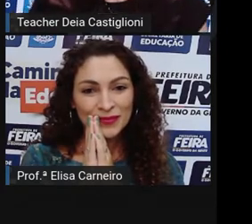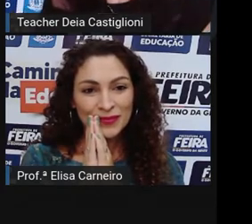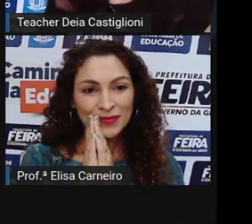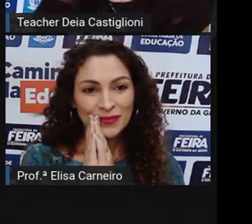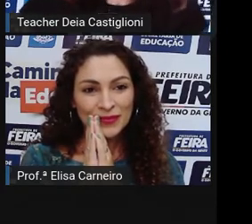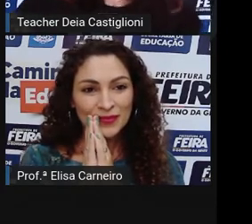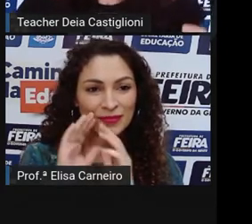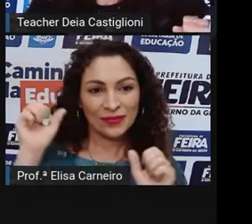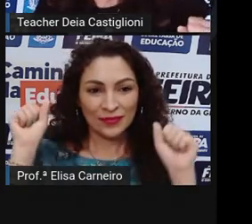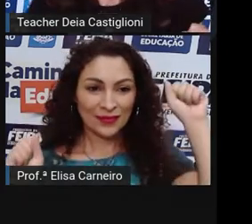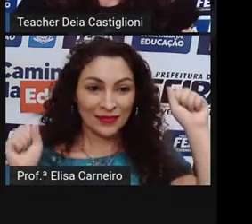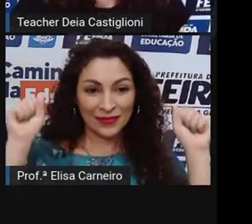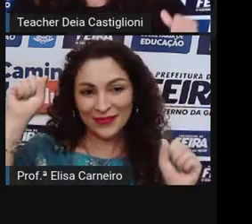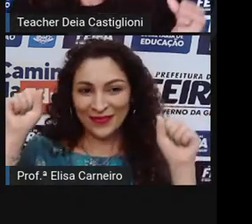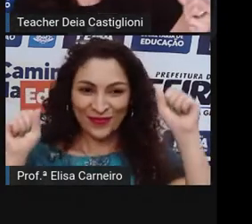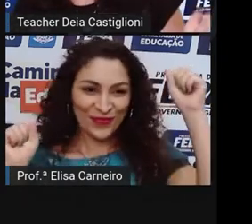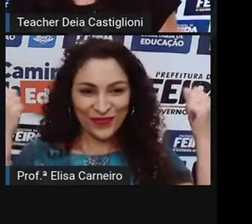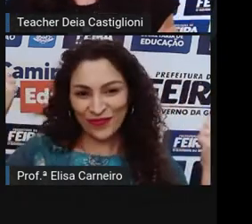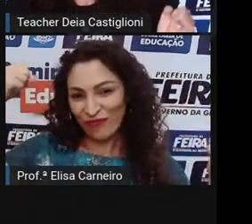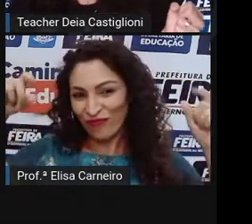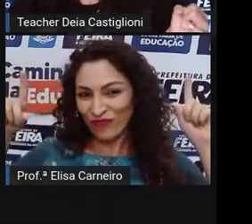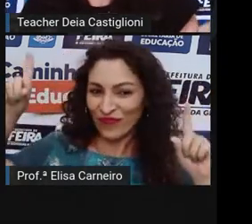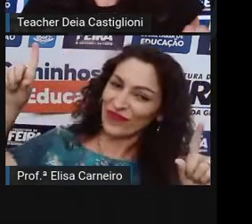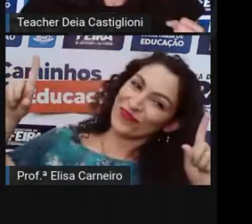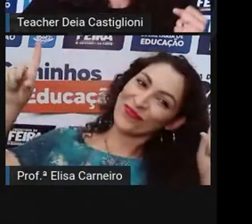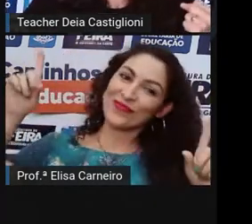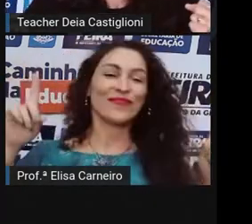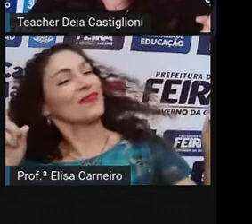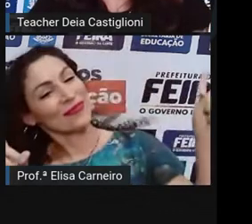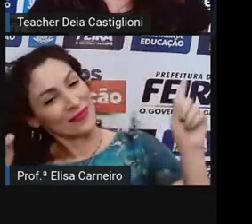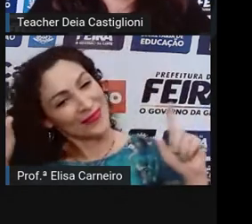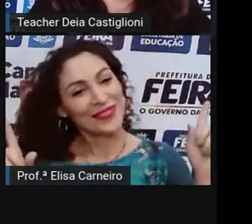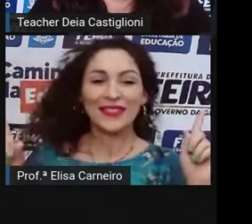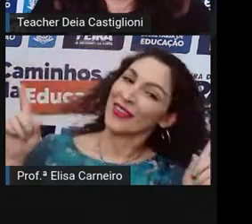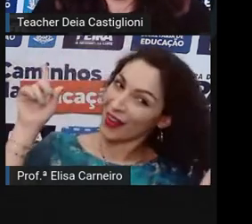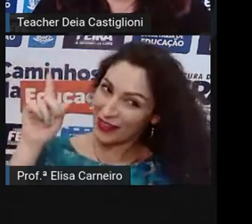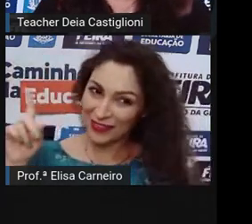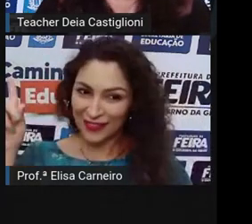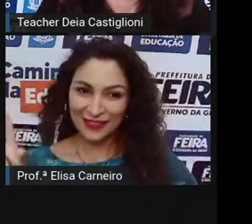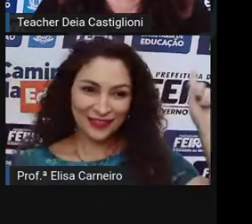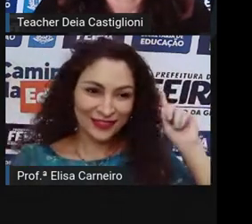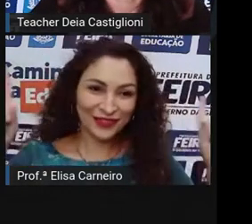manhã, eu faço minha dancinha, eu danço.